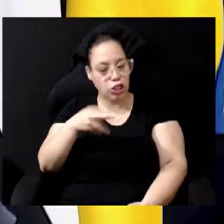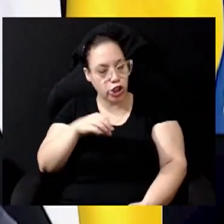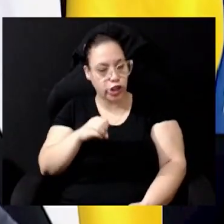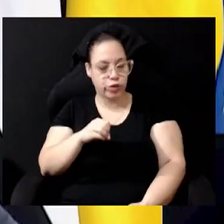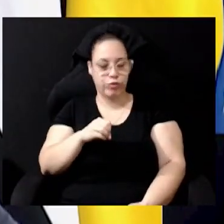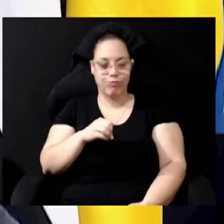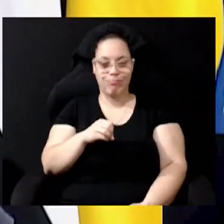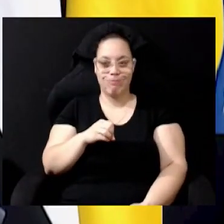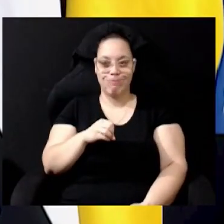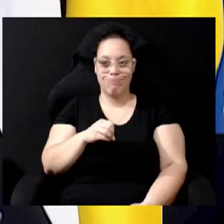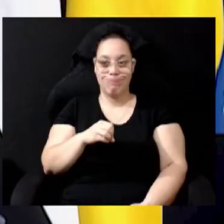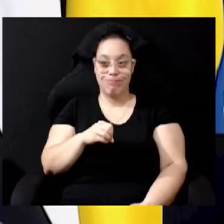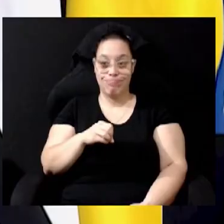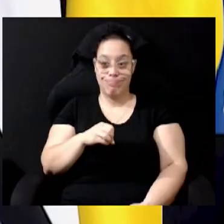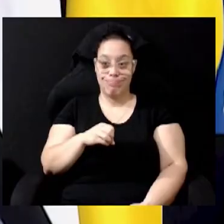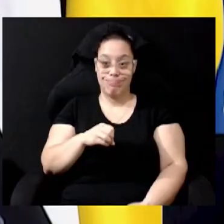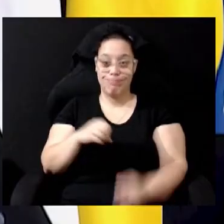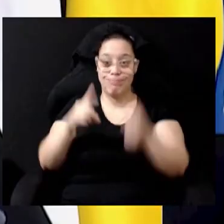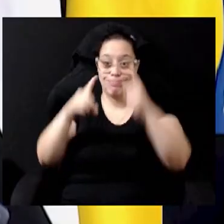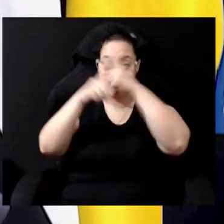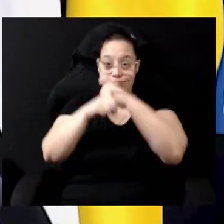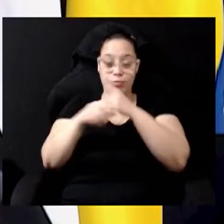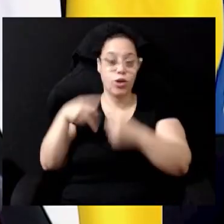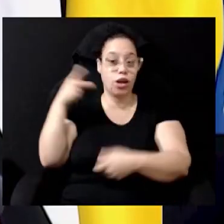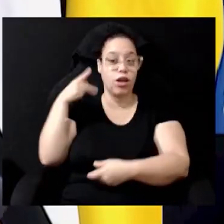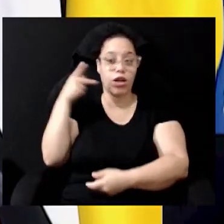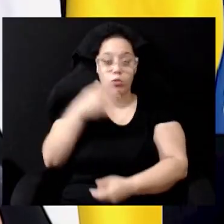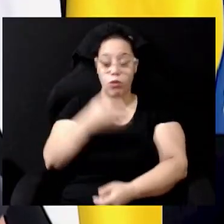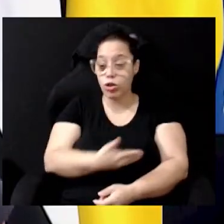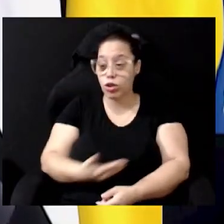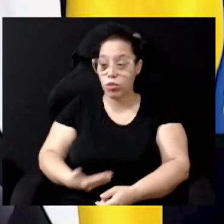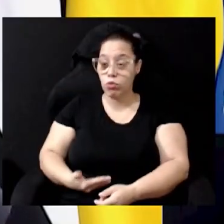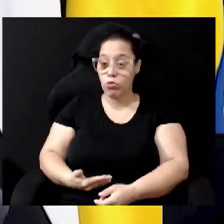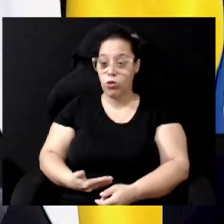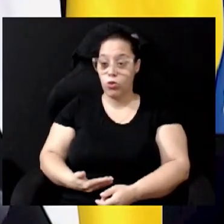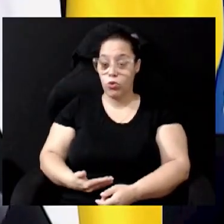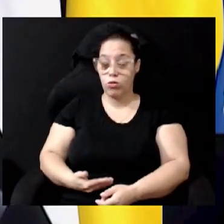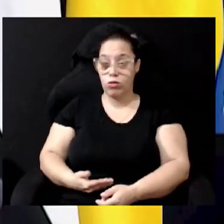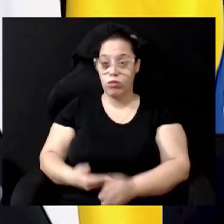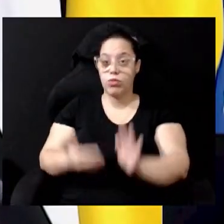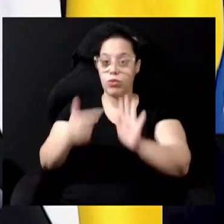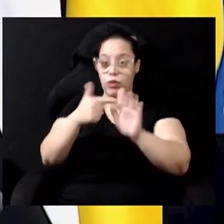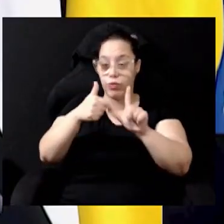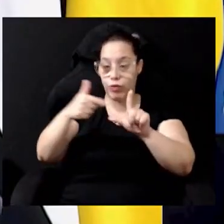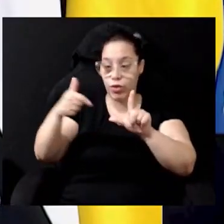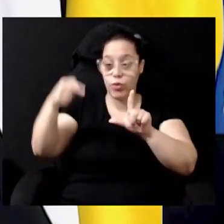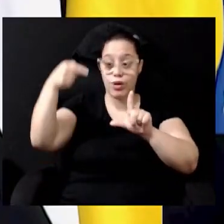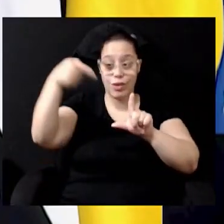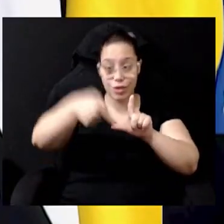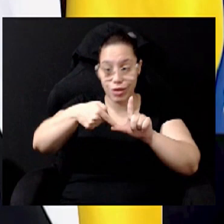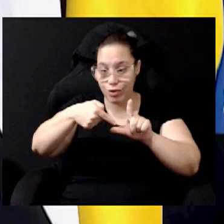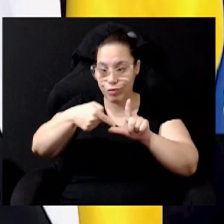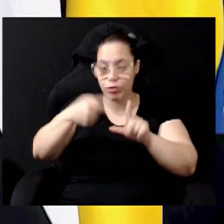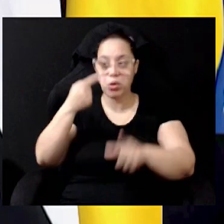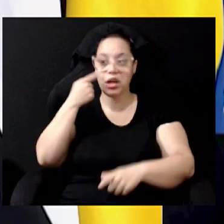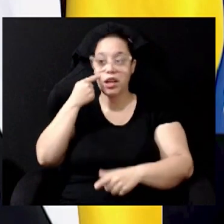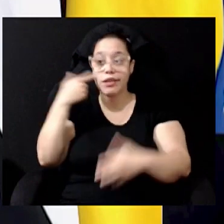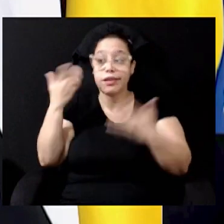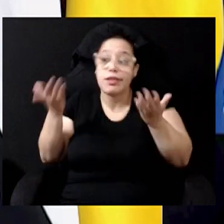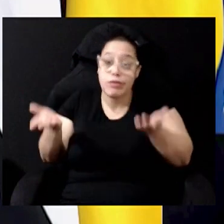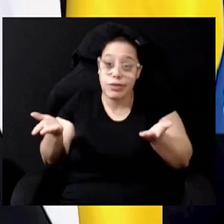mais têm dificuldade de acesso às políticas públicas. Então, assim, os dados estão aí para quem quiser ver.